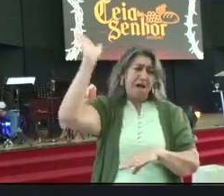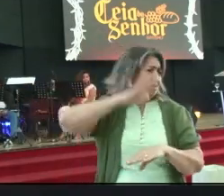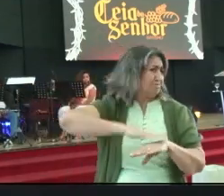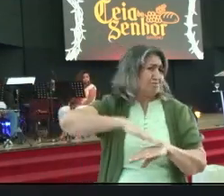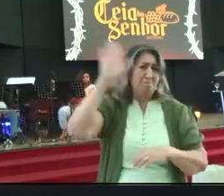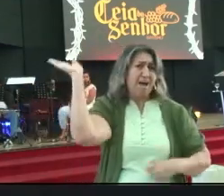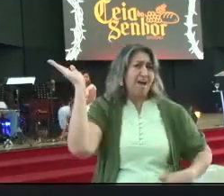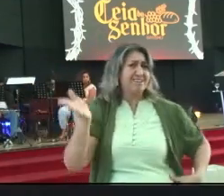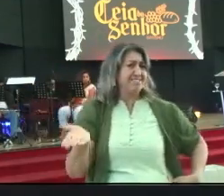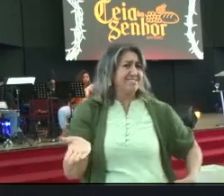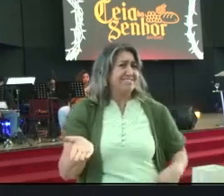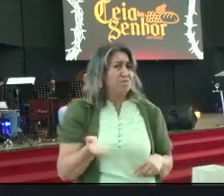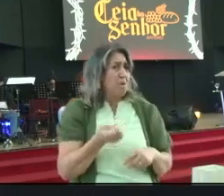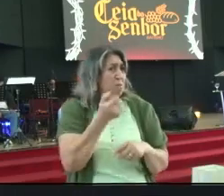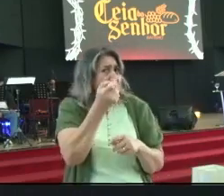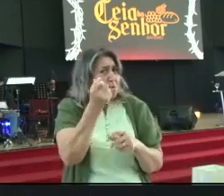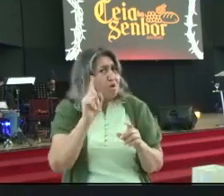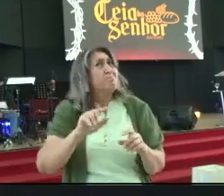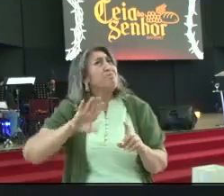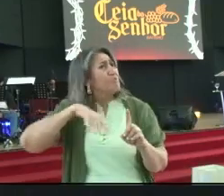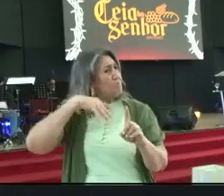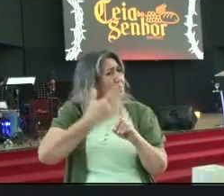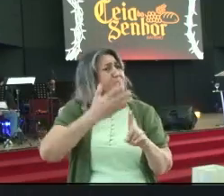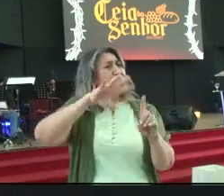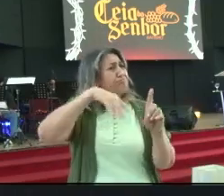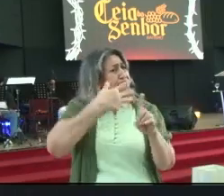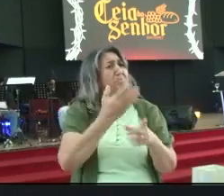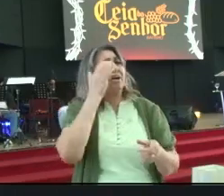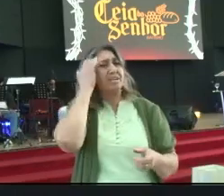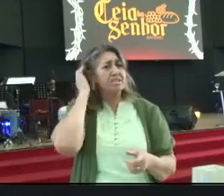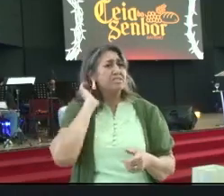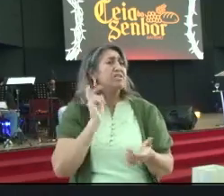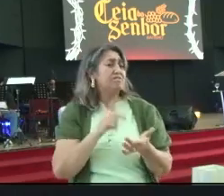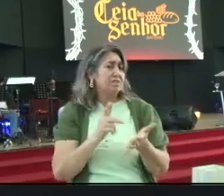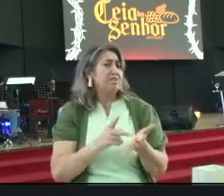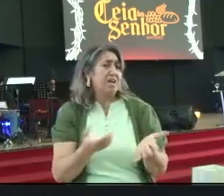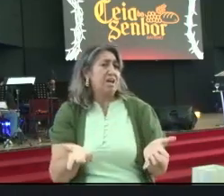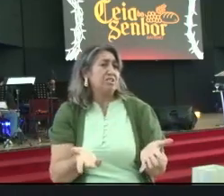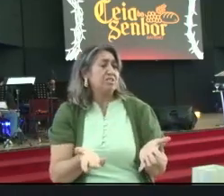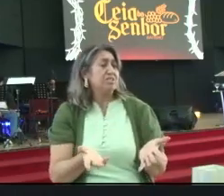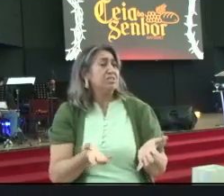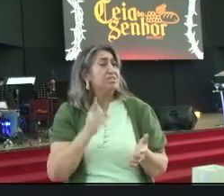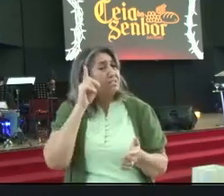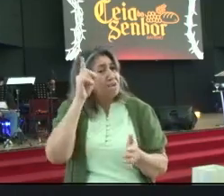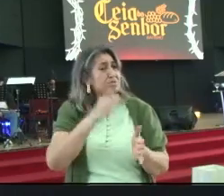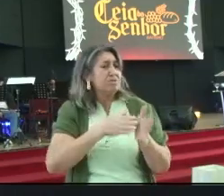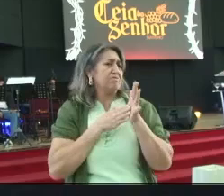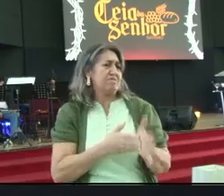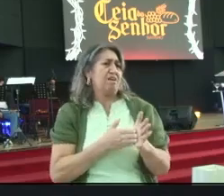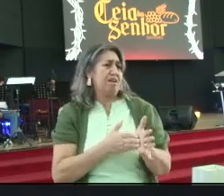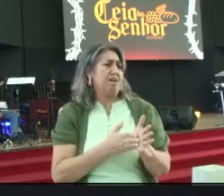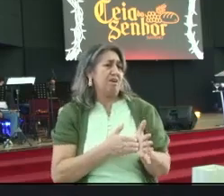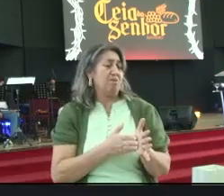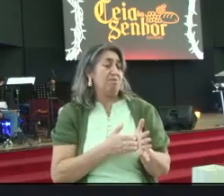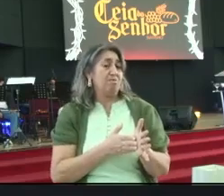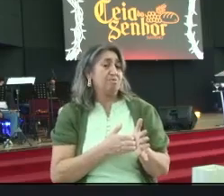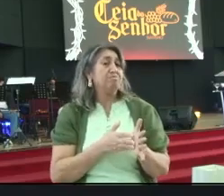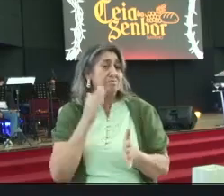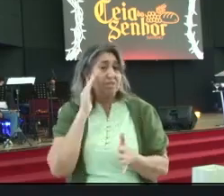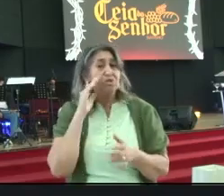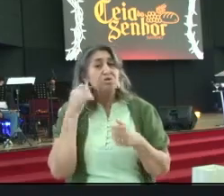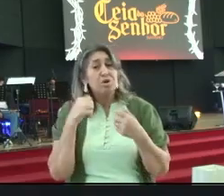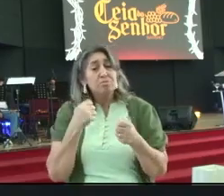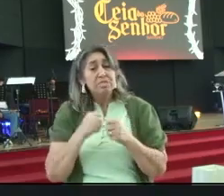só para te castigar, você vai sentar aqui na frente agora. Está falhando o microfone aqui. Alexandre, seja fiel